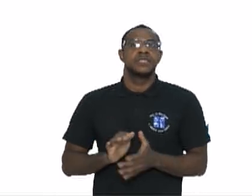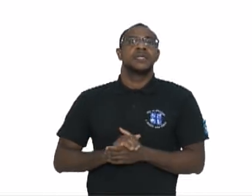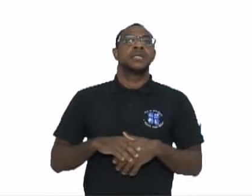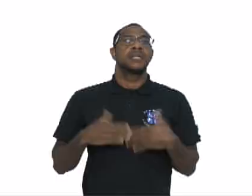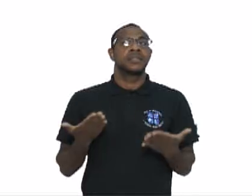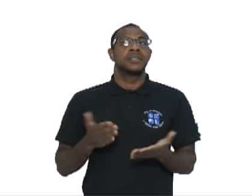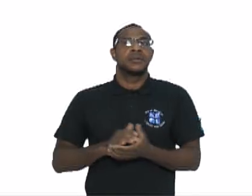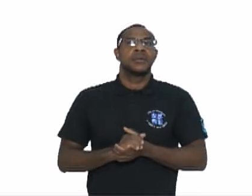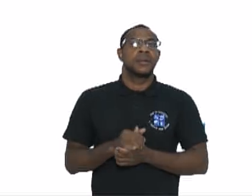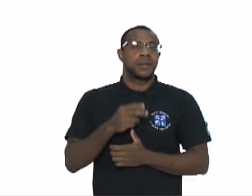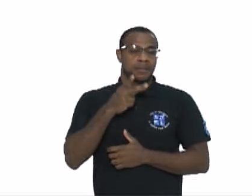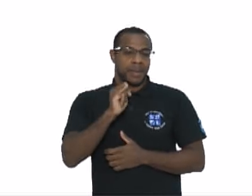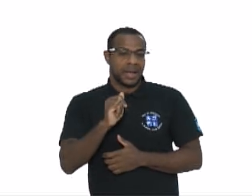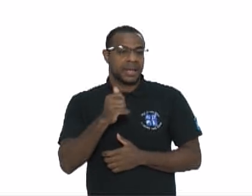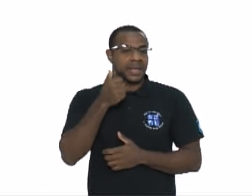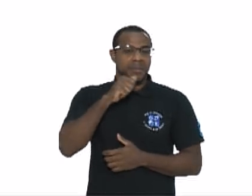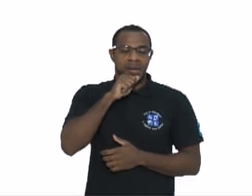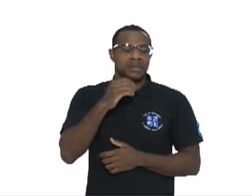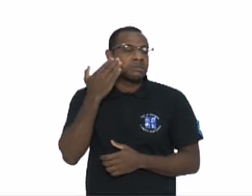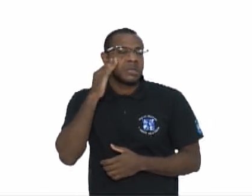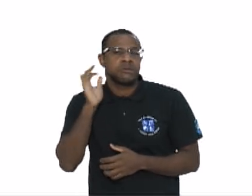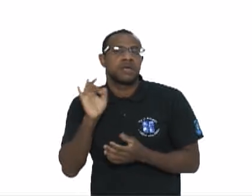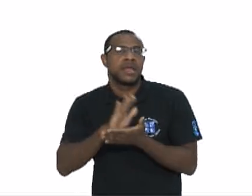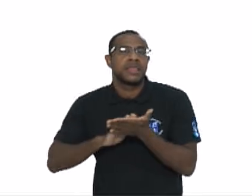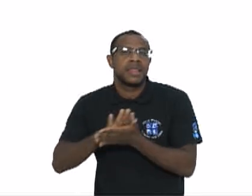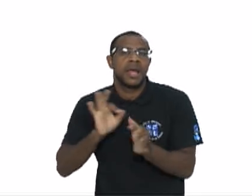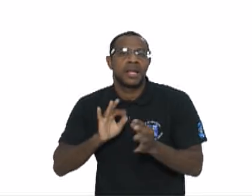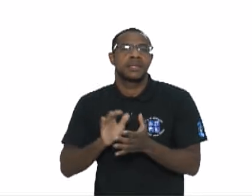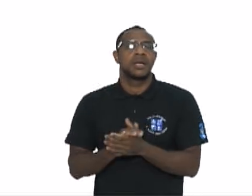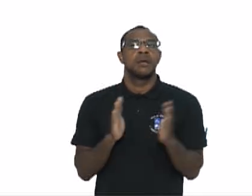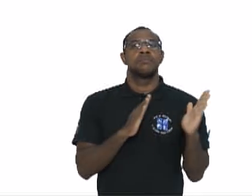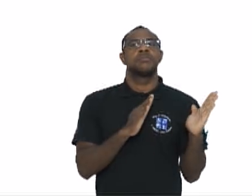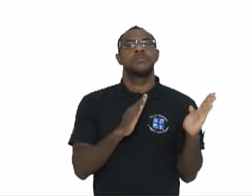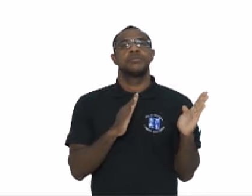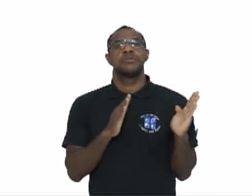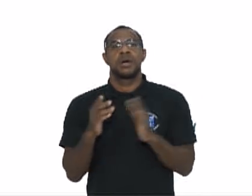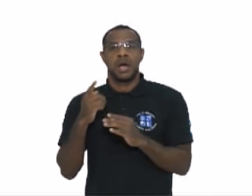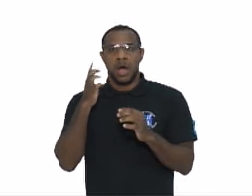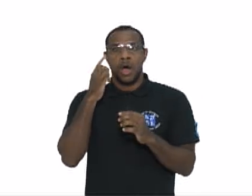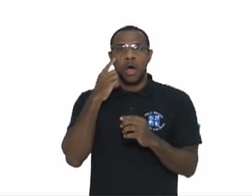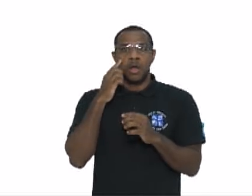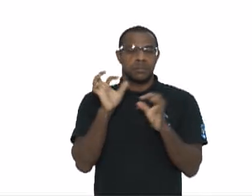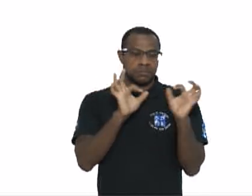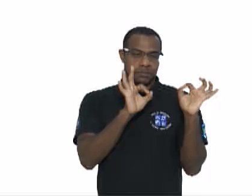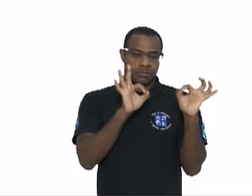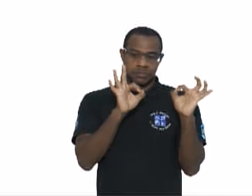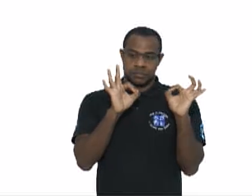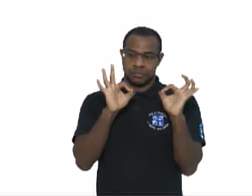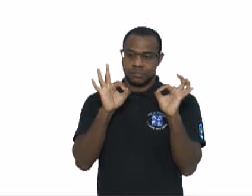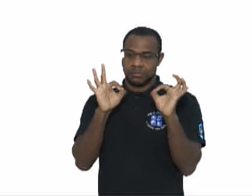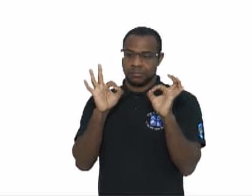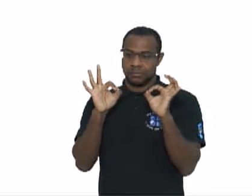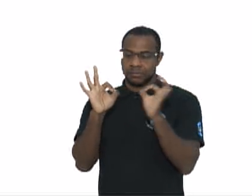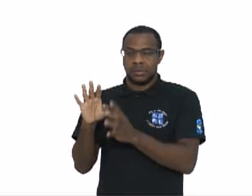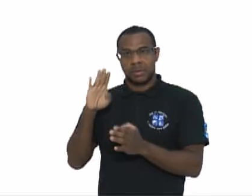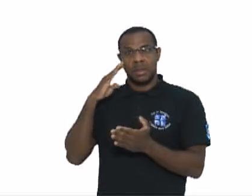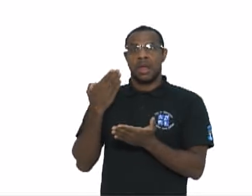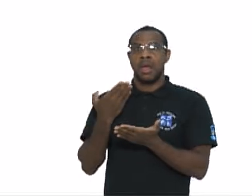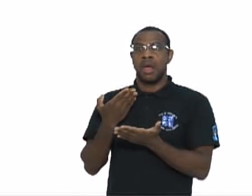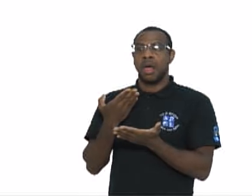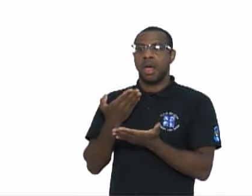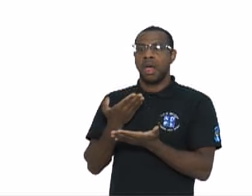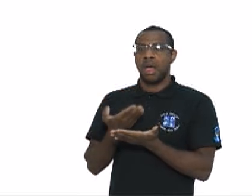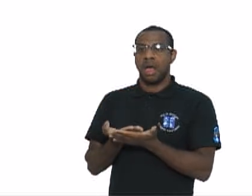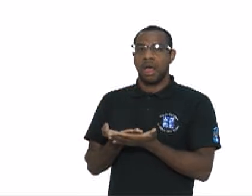nem pai nem mãe compreenderiam. Acompanhou-o com olhos pretos, que mal acreditavam, debruçada